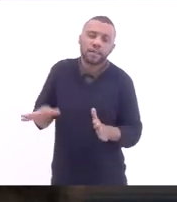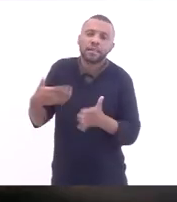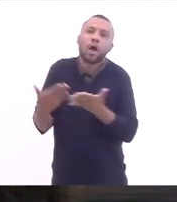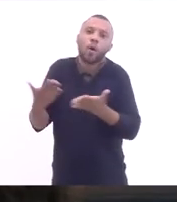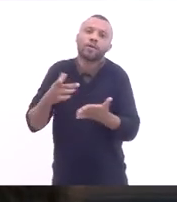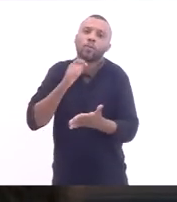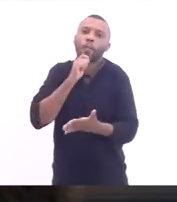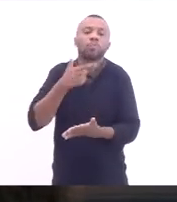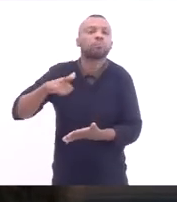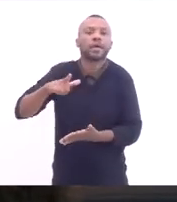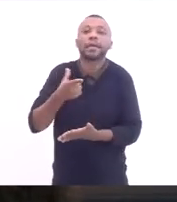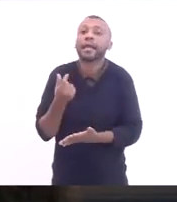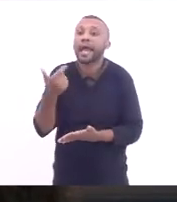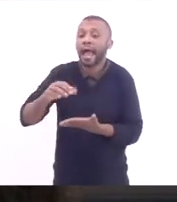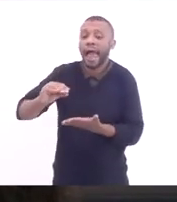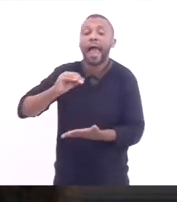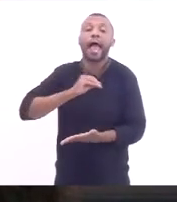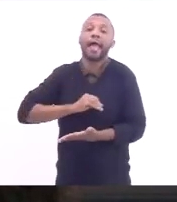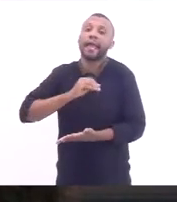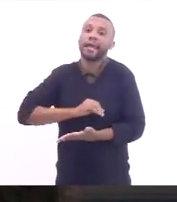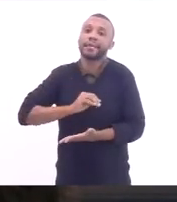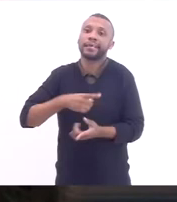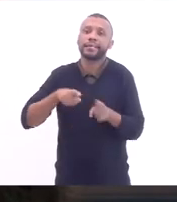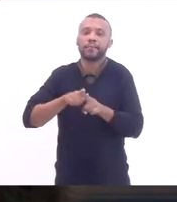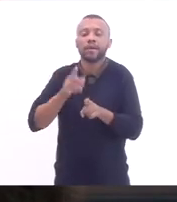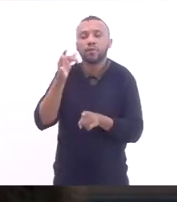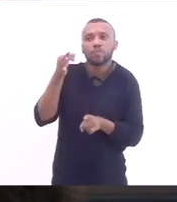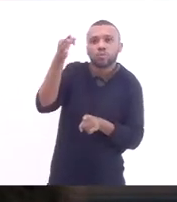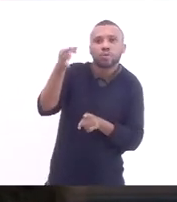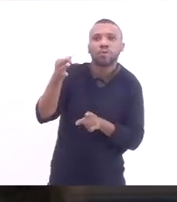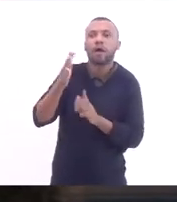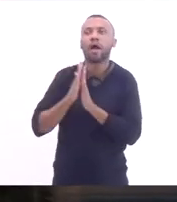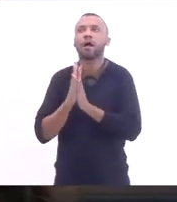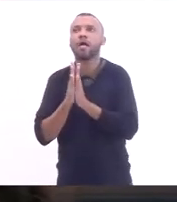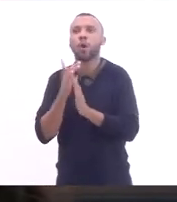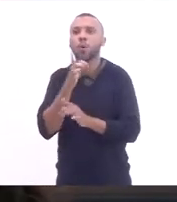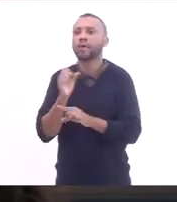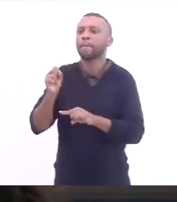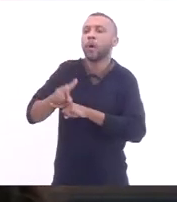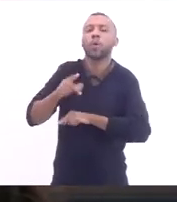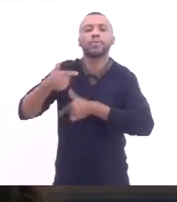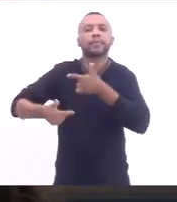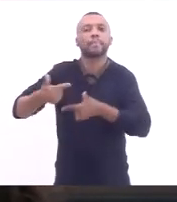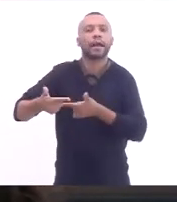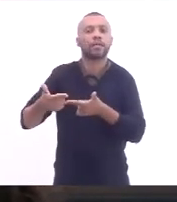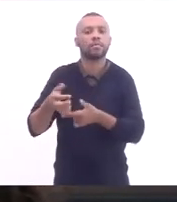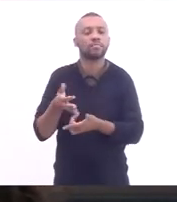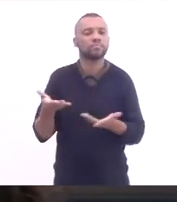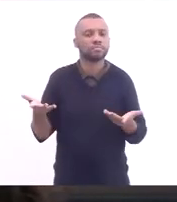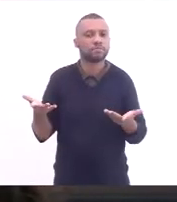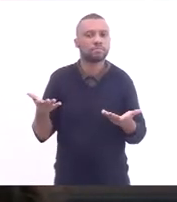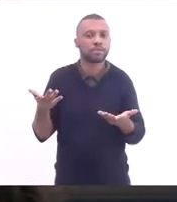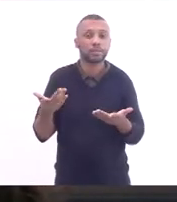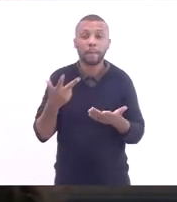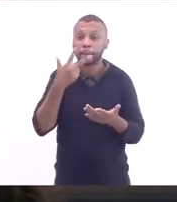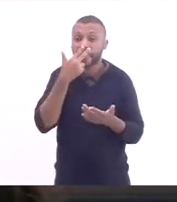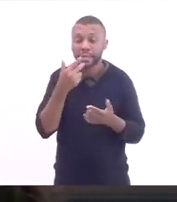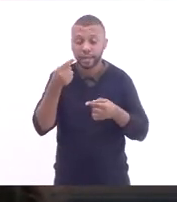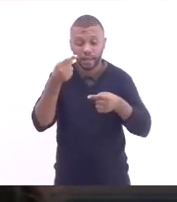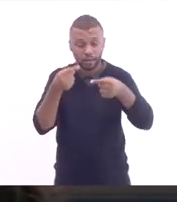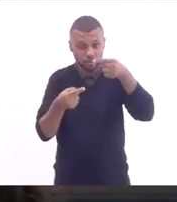ter renda e sem ter perspectiva de emprego para ter renda mais no futuro. Ou seja, as